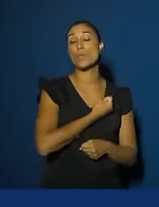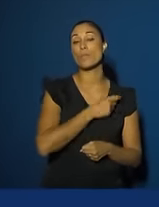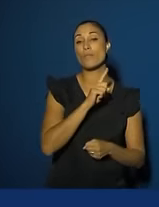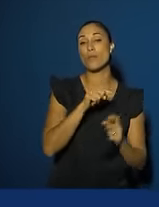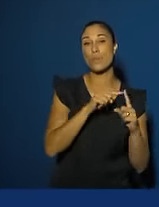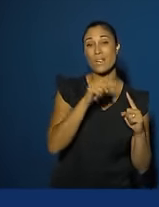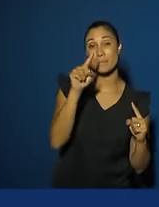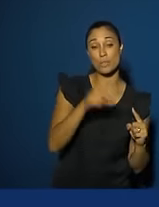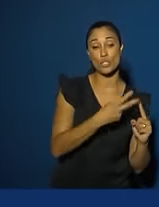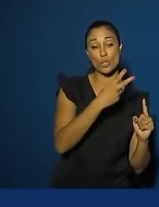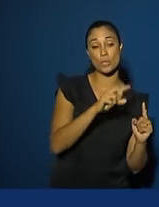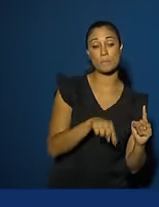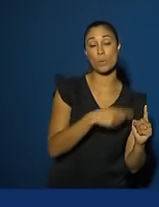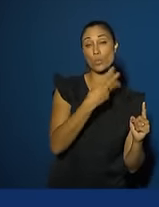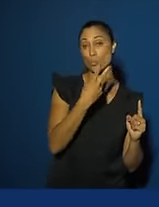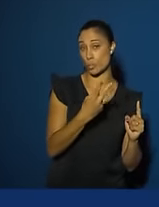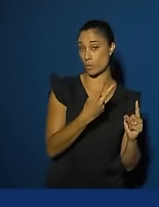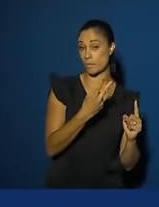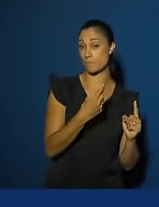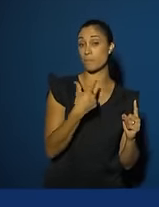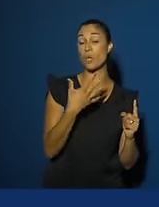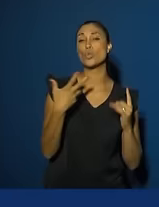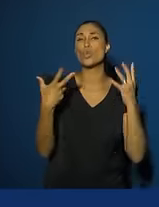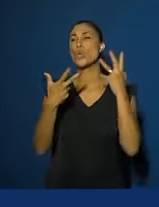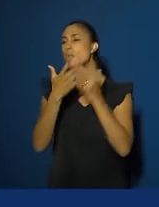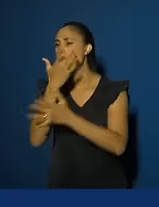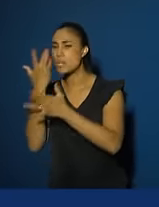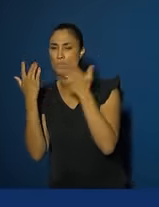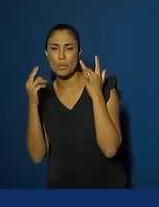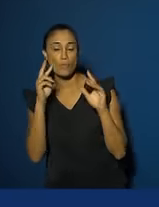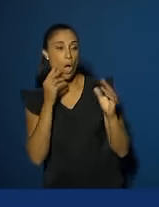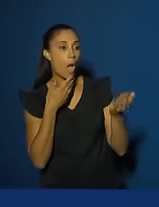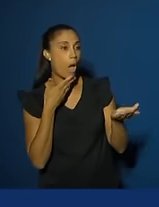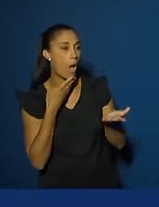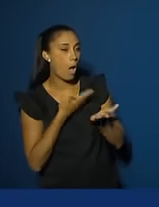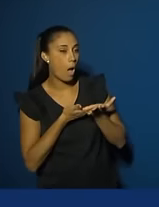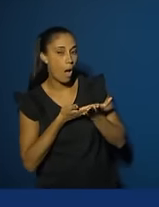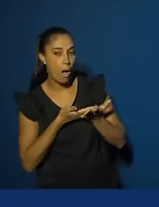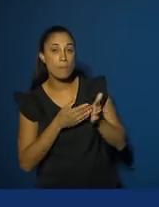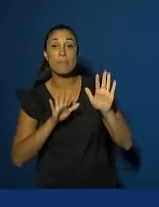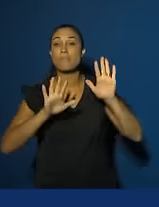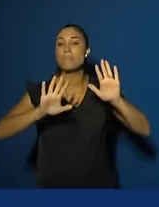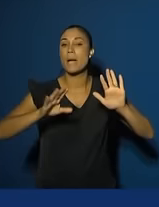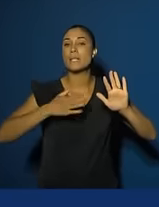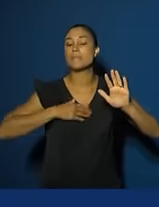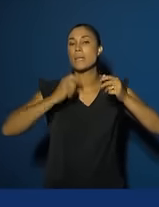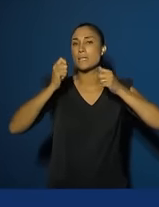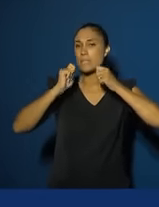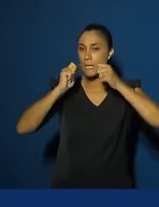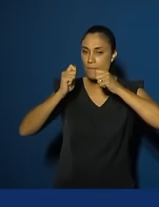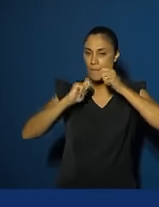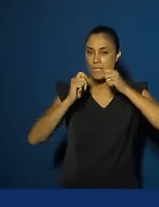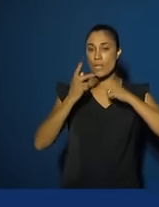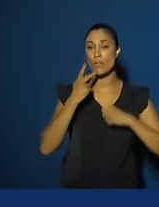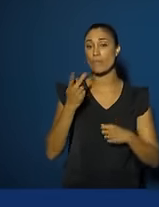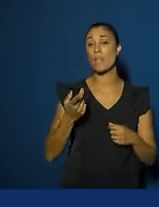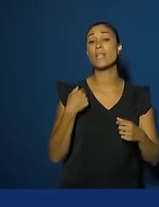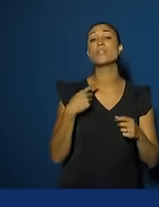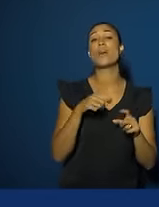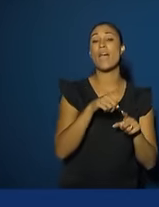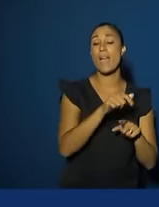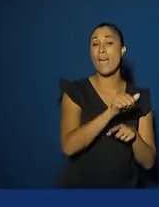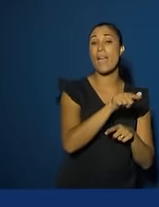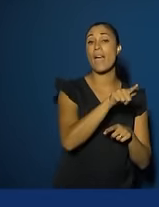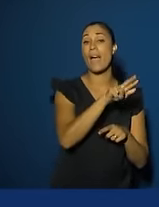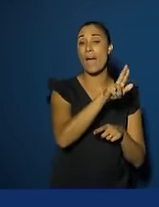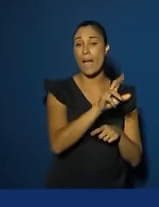crescimento de 2.2 todo mundo ficou embasbacado pega as minhas entrevistas do dia falei isso é Agro